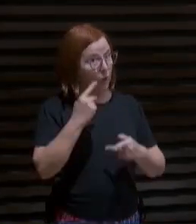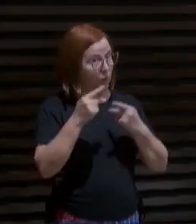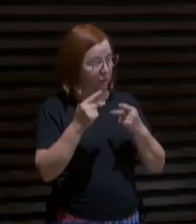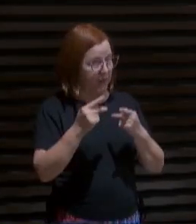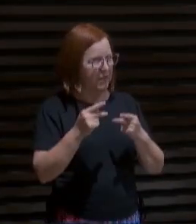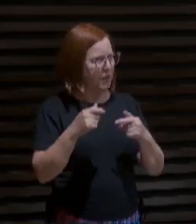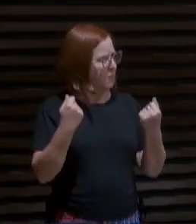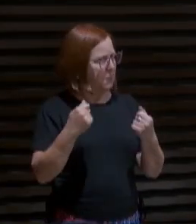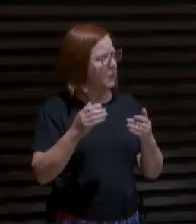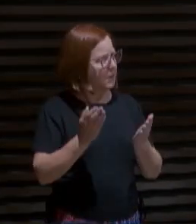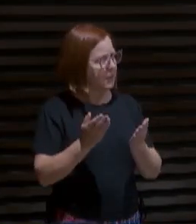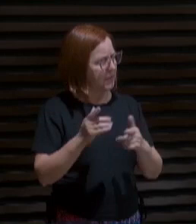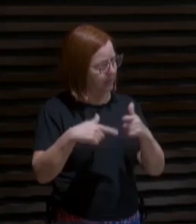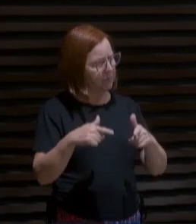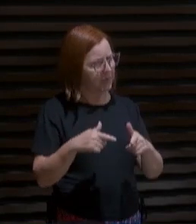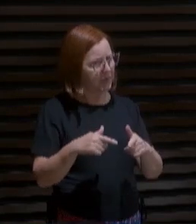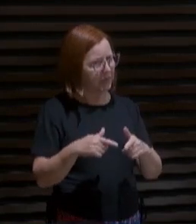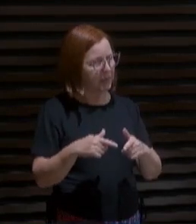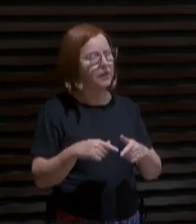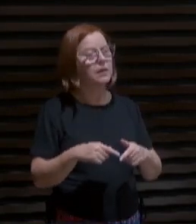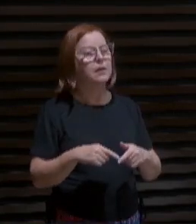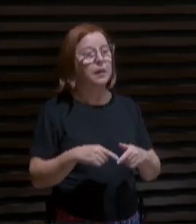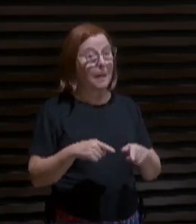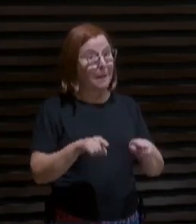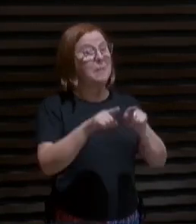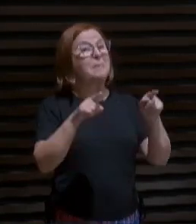bastante, continue trabalhando, mas espere pelo Senhor.